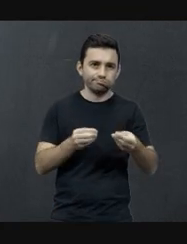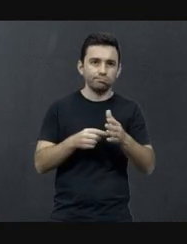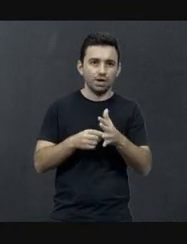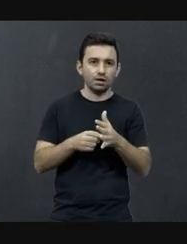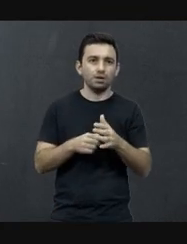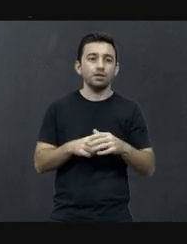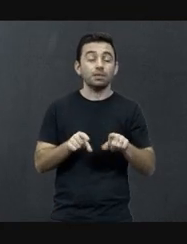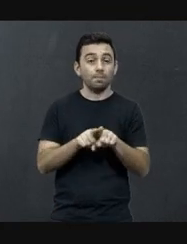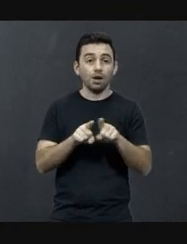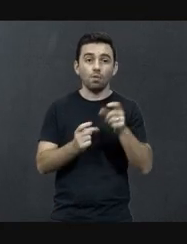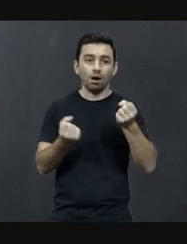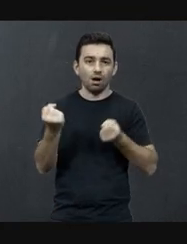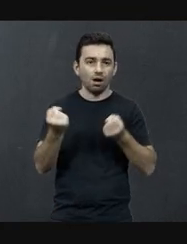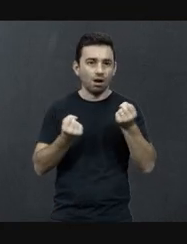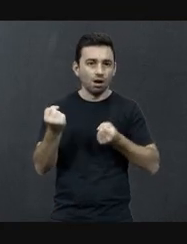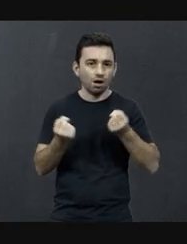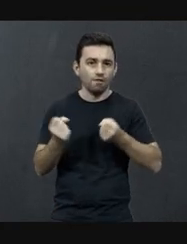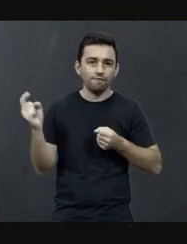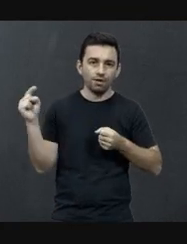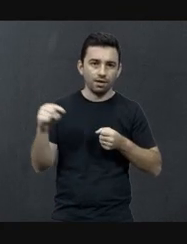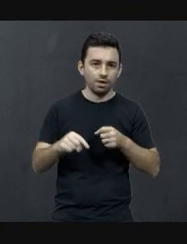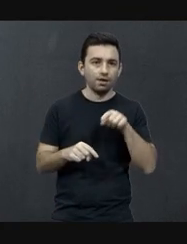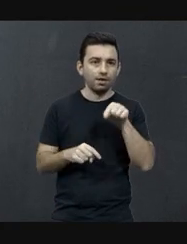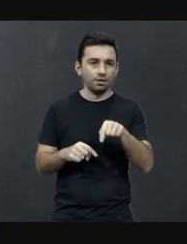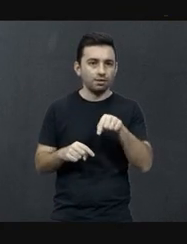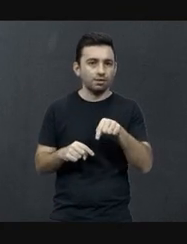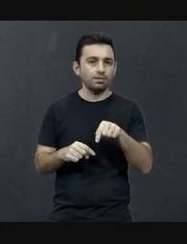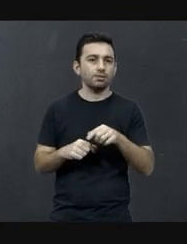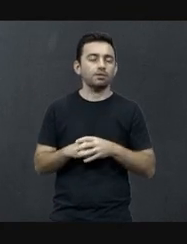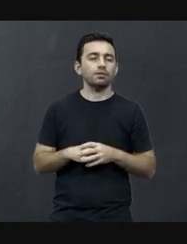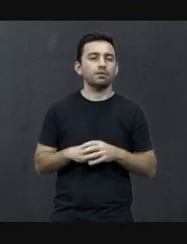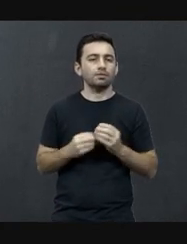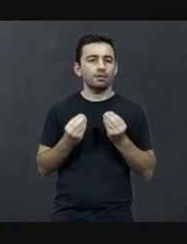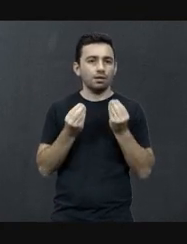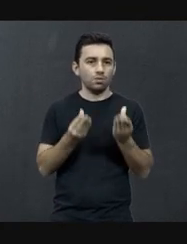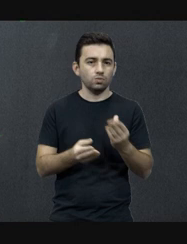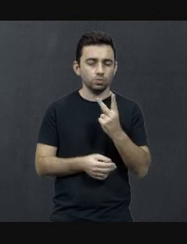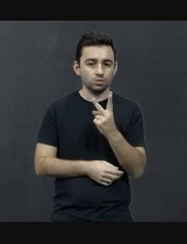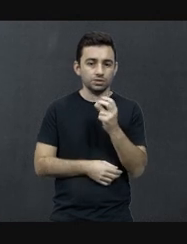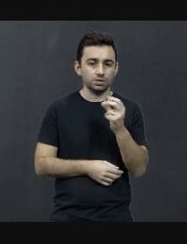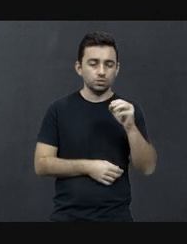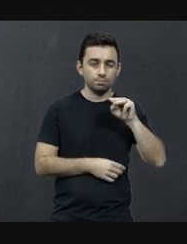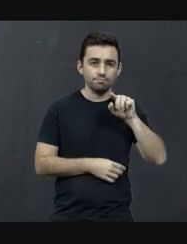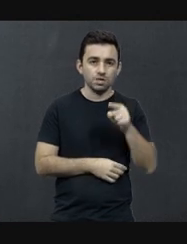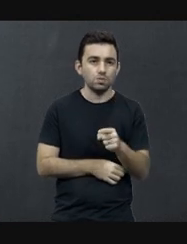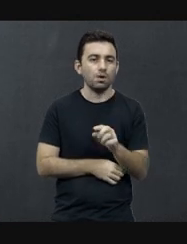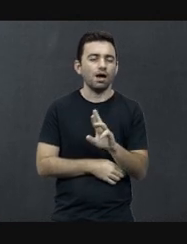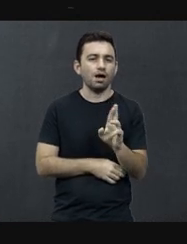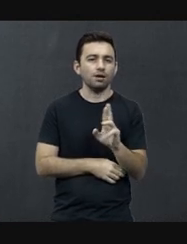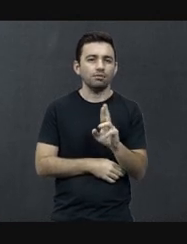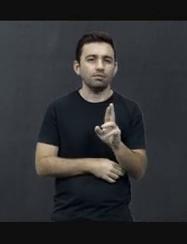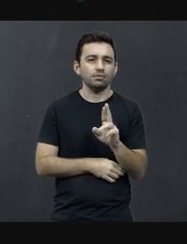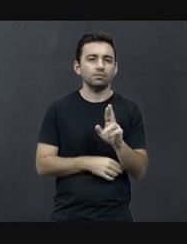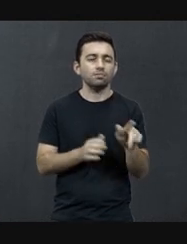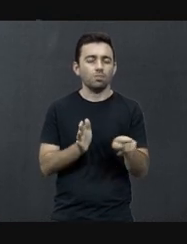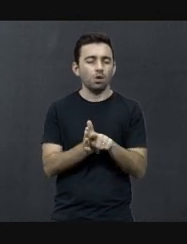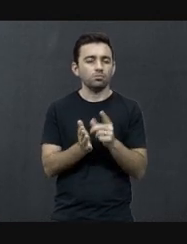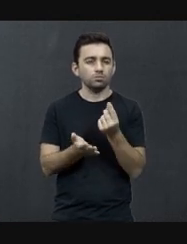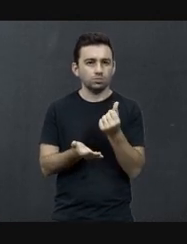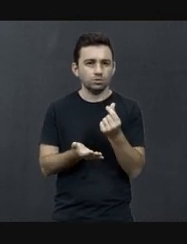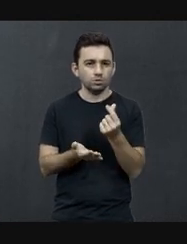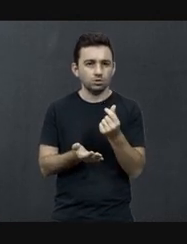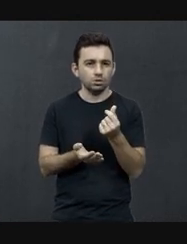um veículo para a Renal Vida, enfim, um recurso de 200 mil reais que nós garantimos no orçamento do